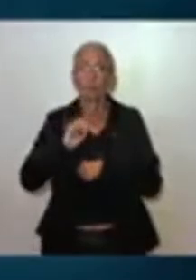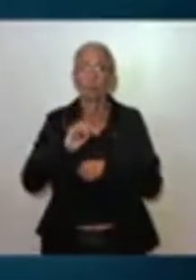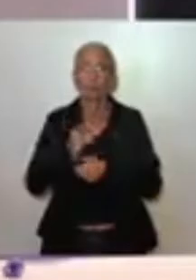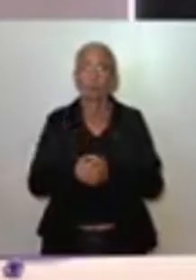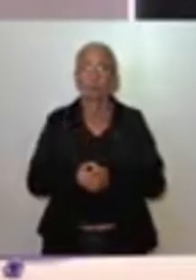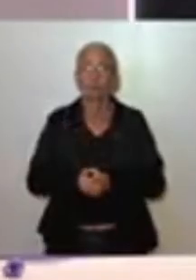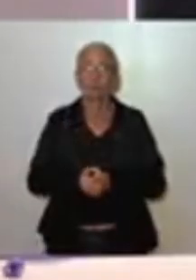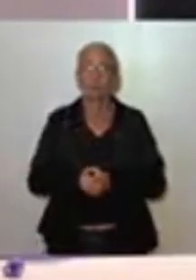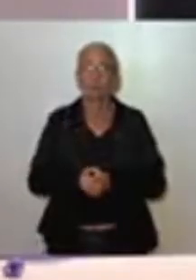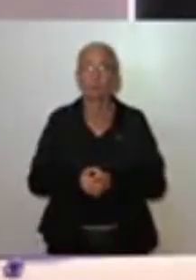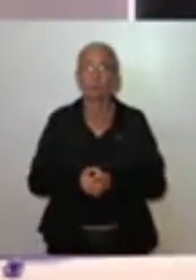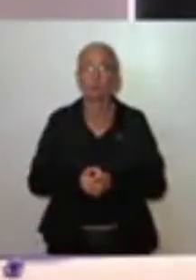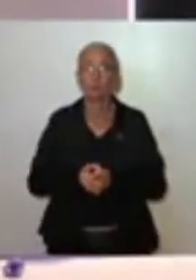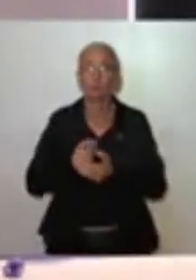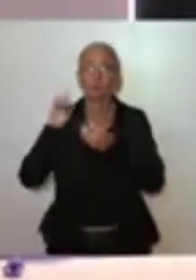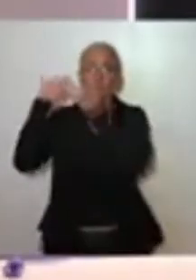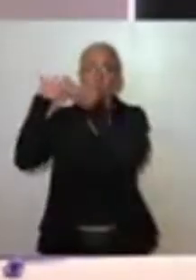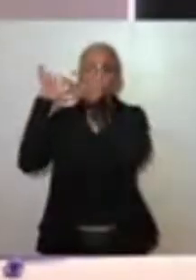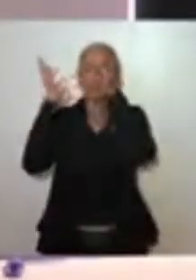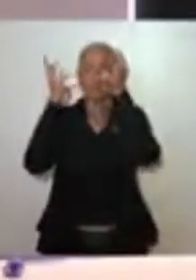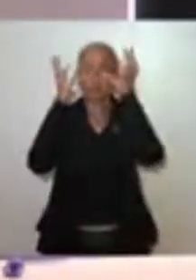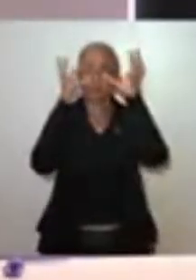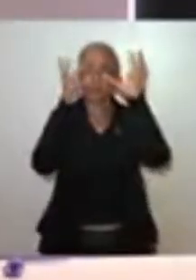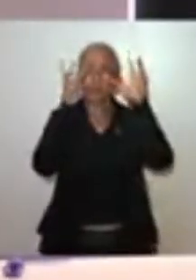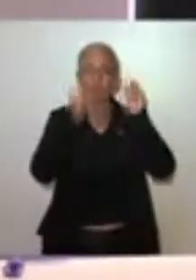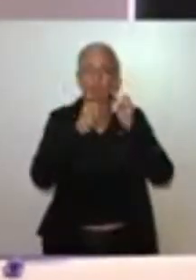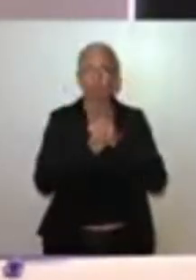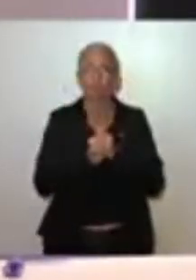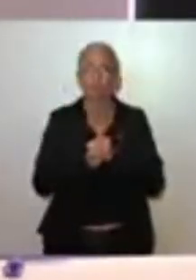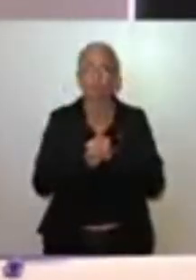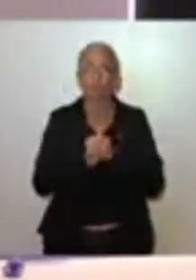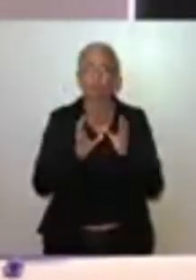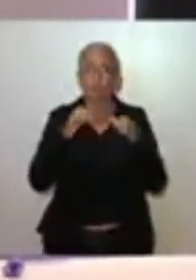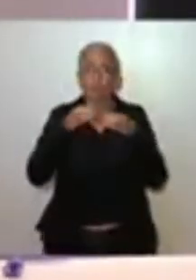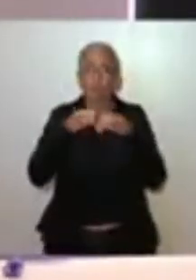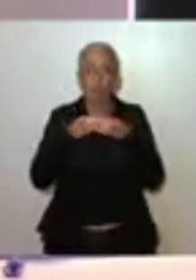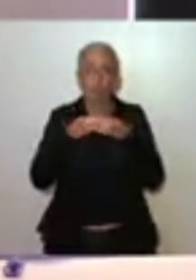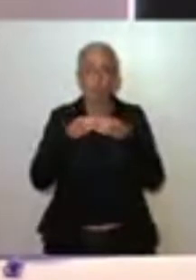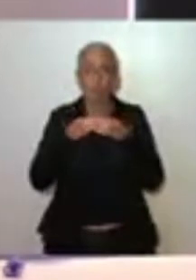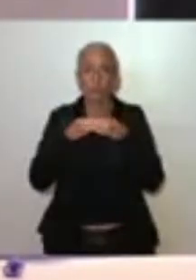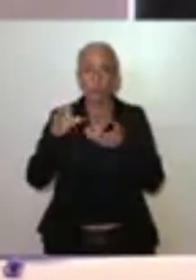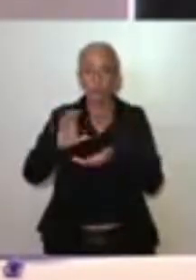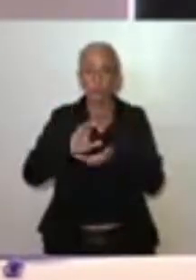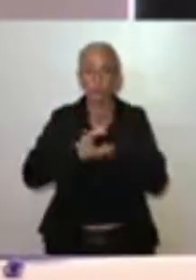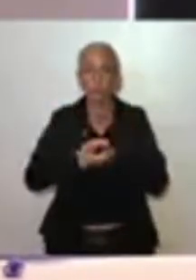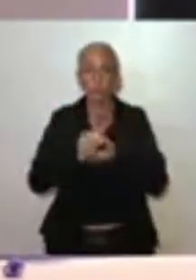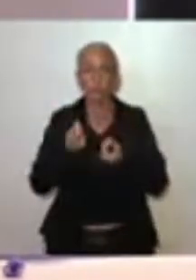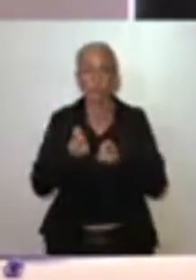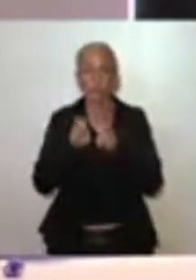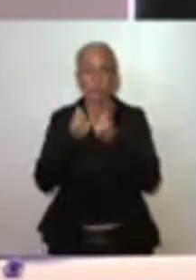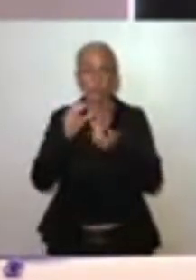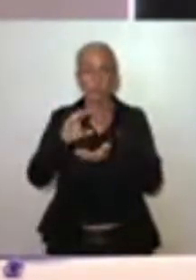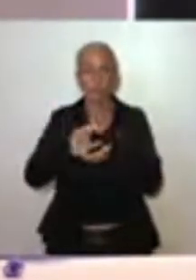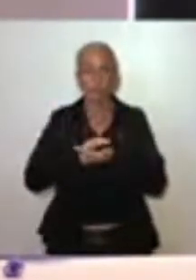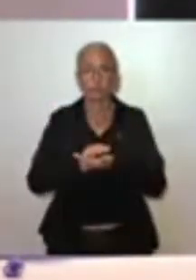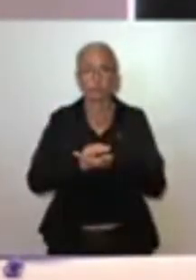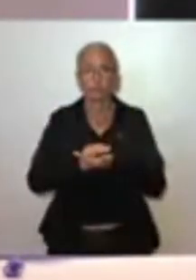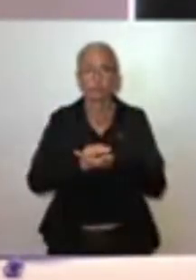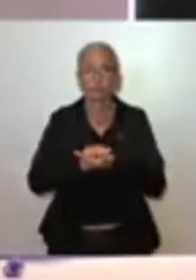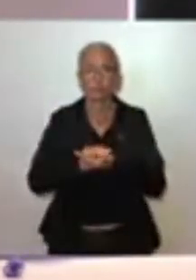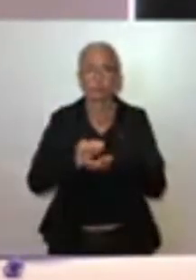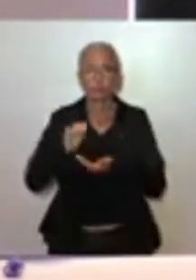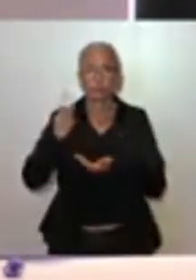Como está o fundo clima é um fundo porque as um conjunto de recursos financeiros em parte é do